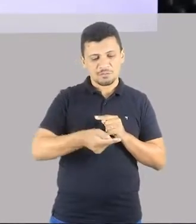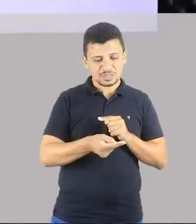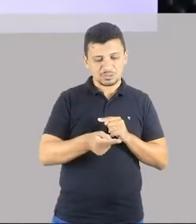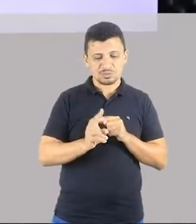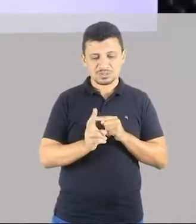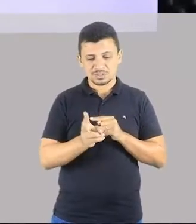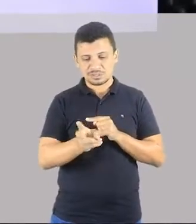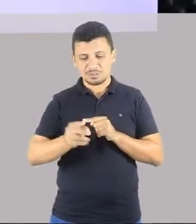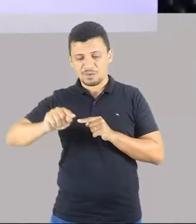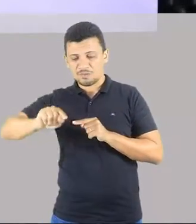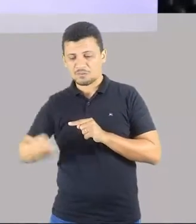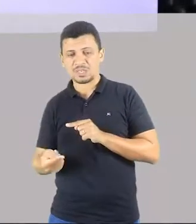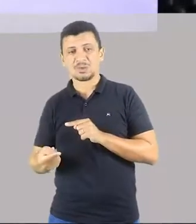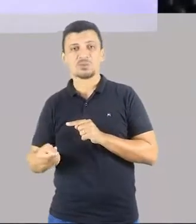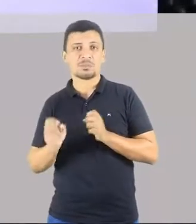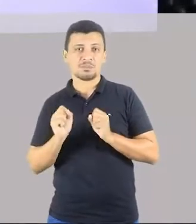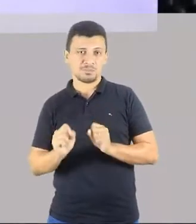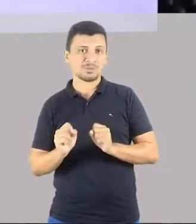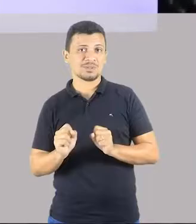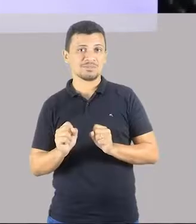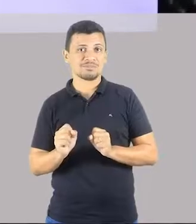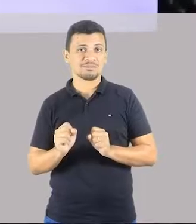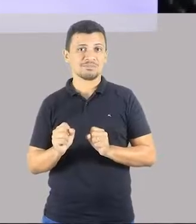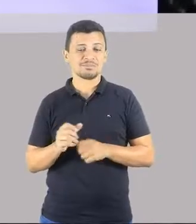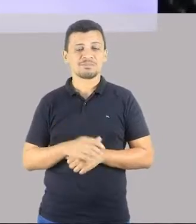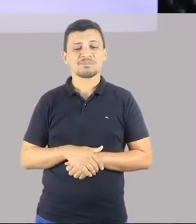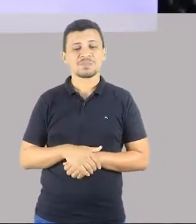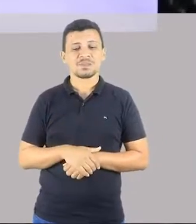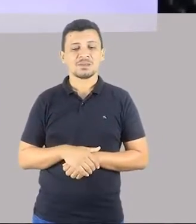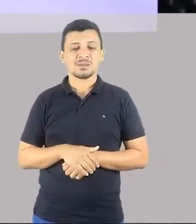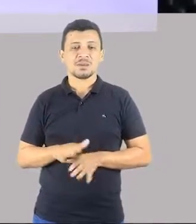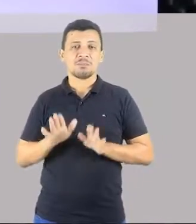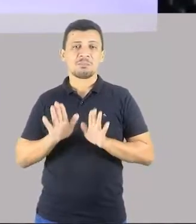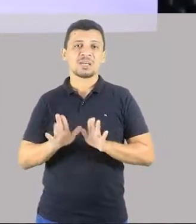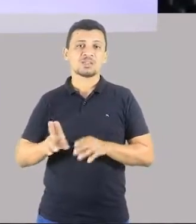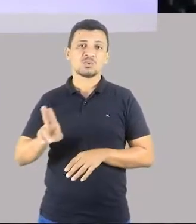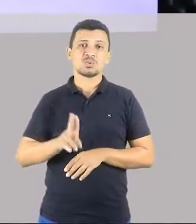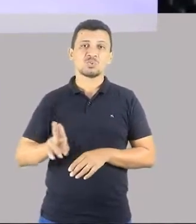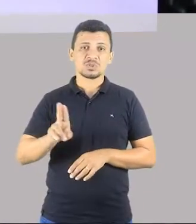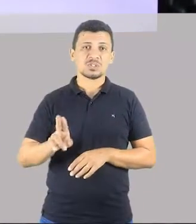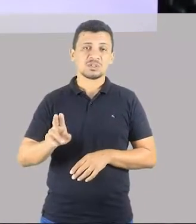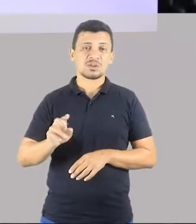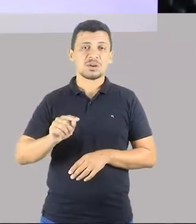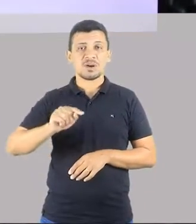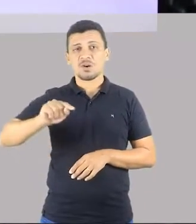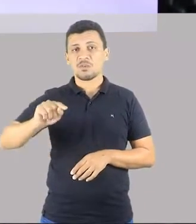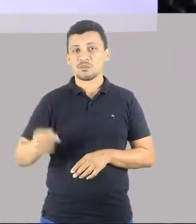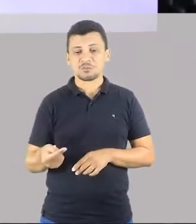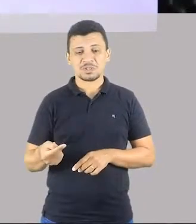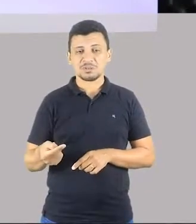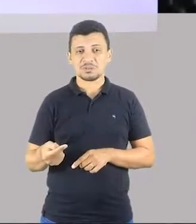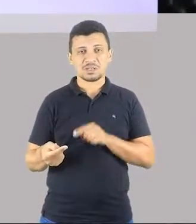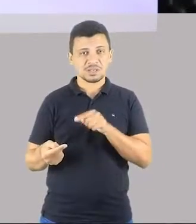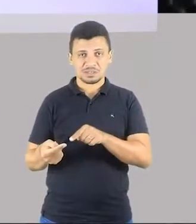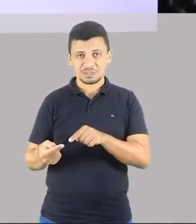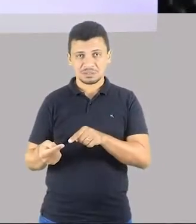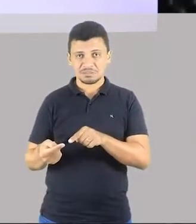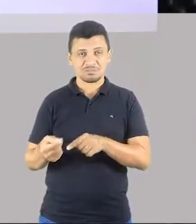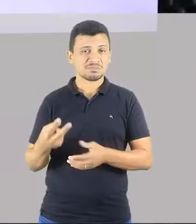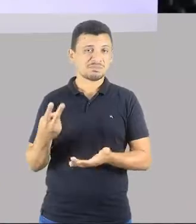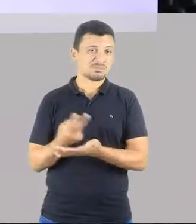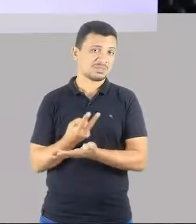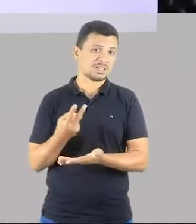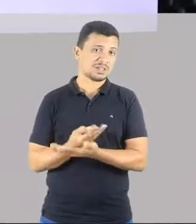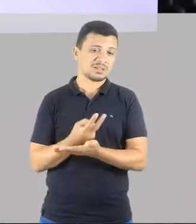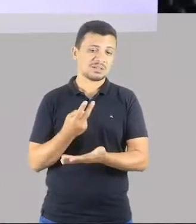vírgula, sempre, vírgula, está por perto para me proteger. Mas usando só uma vírgula depois do sempre, não está devido, certo?